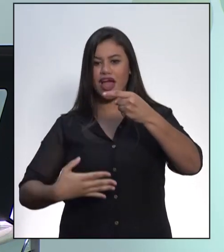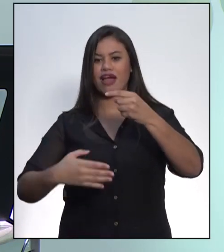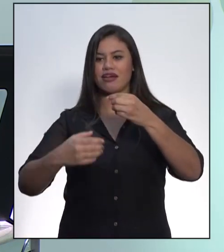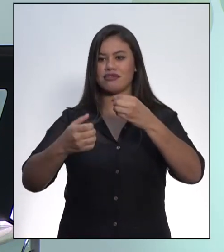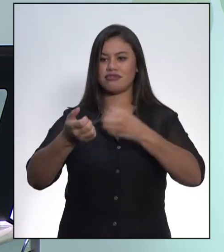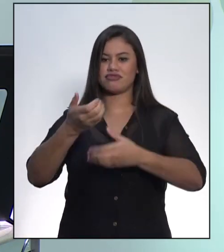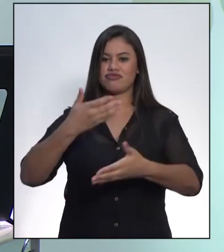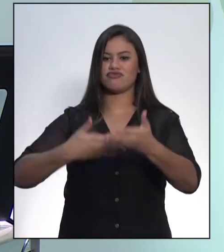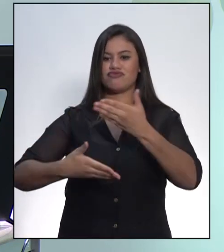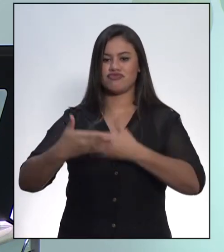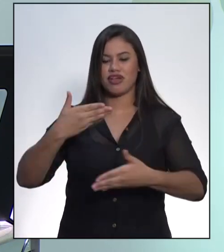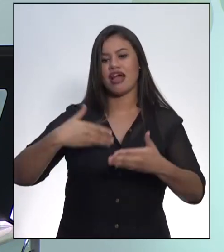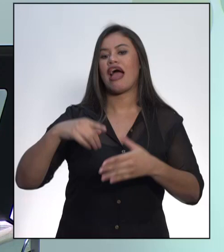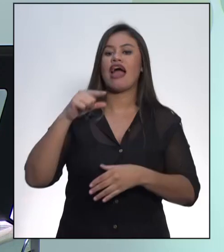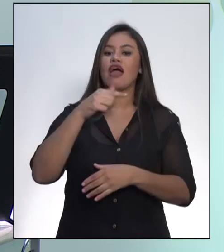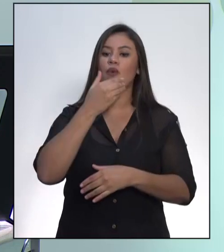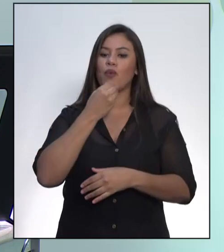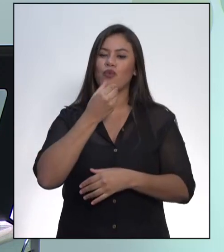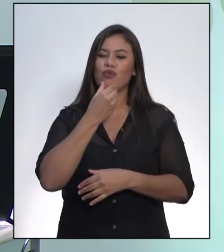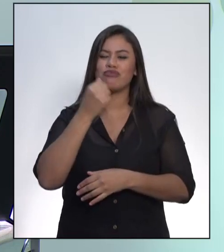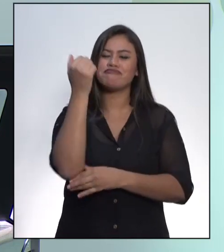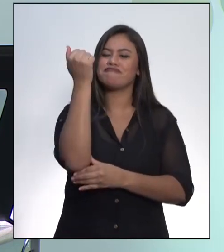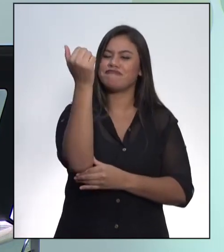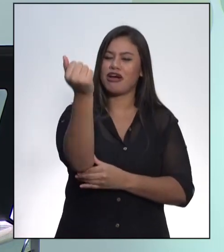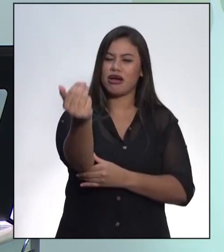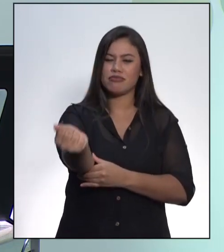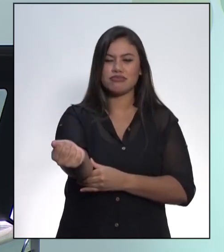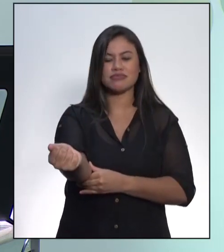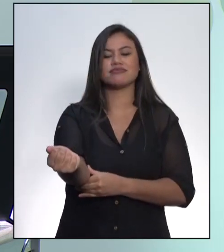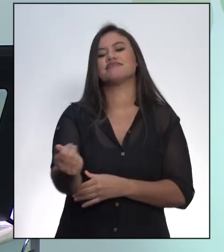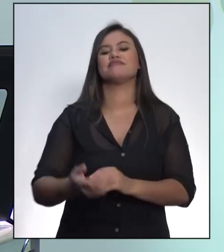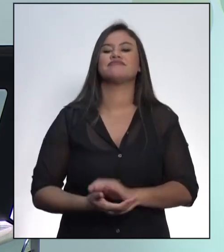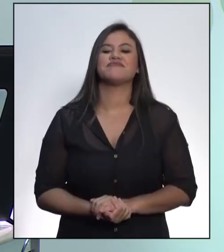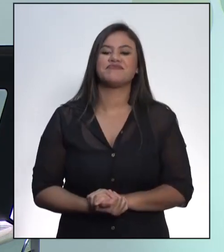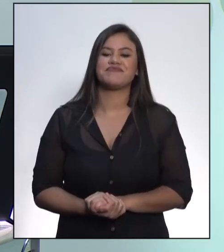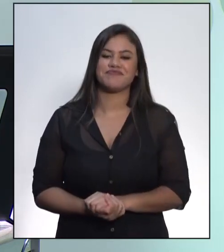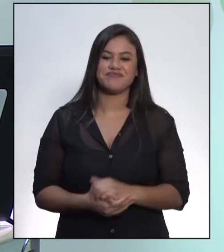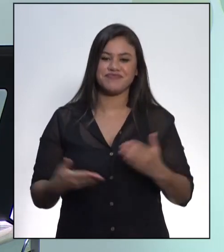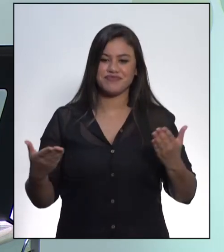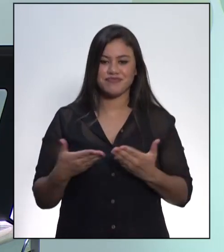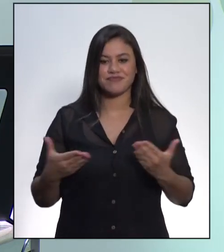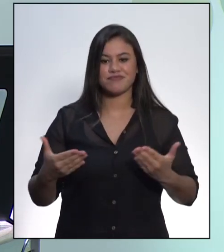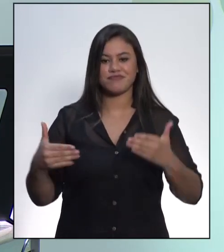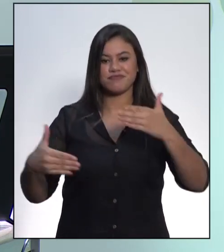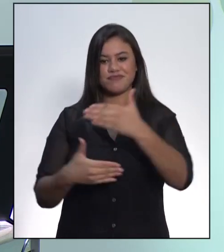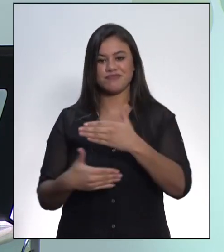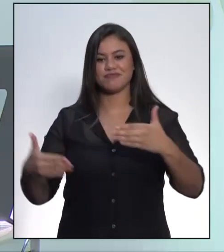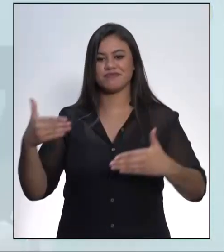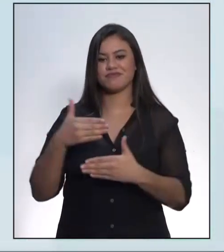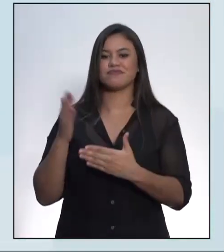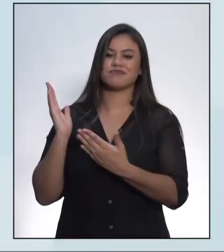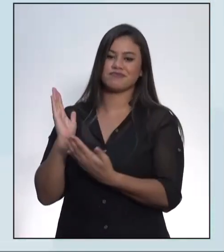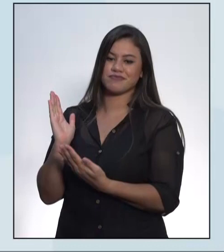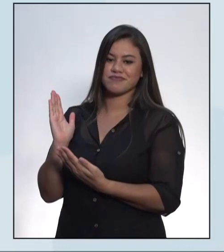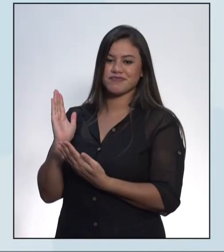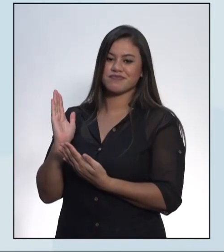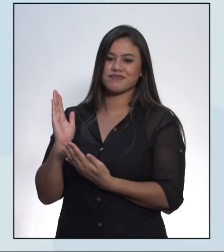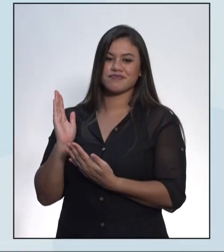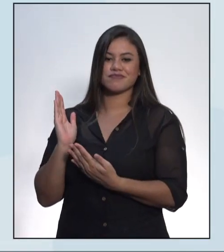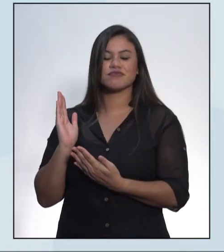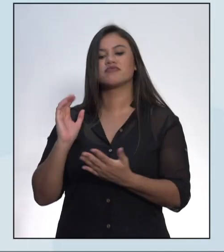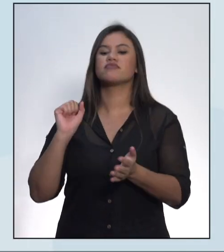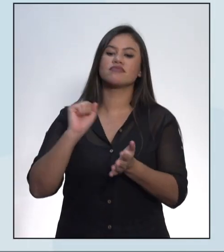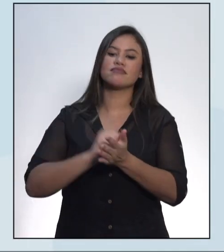vocês explicarem, eu posso dar uma dica depois. Então, a ideia agora, que vai aparecer para vocês, é um desafio. Qual que é